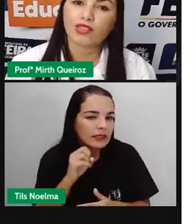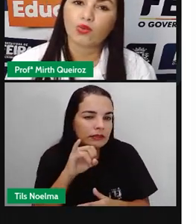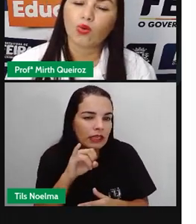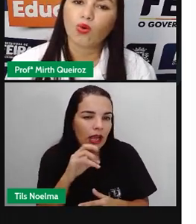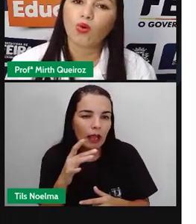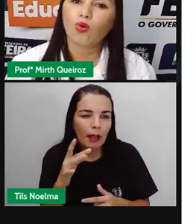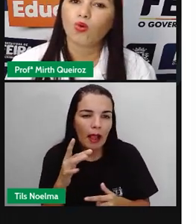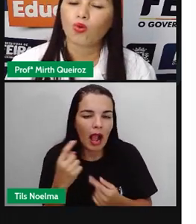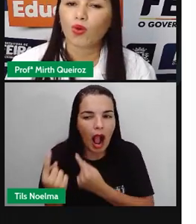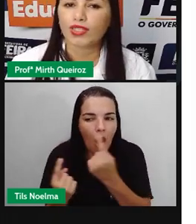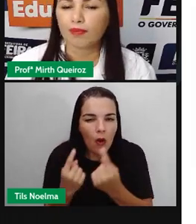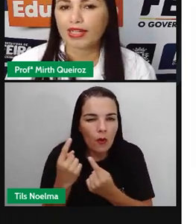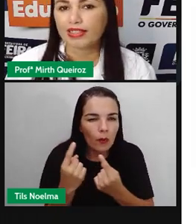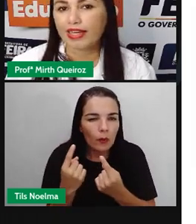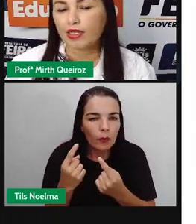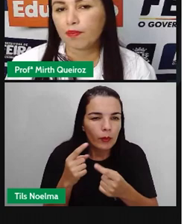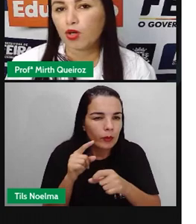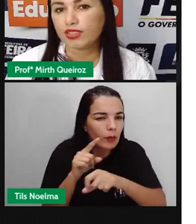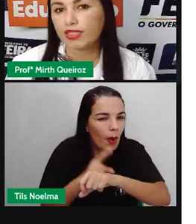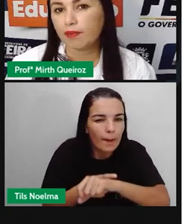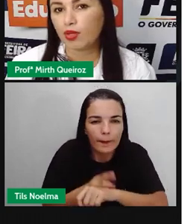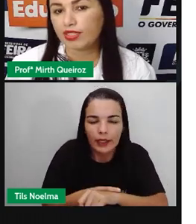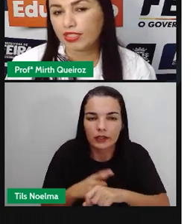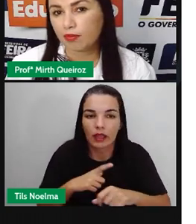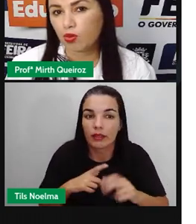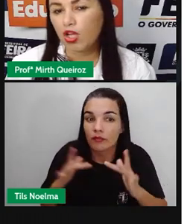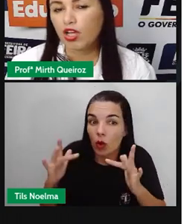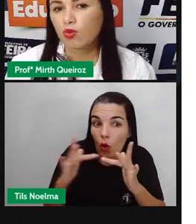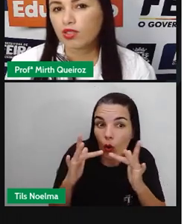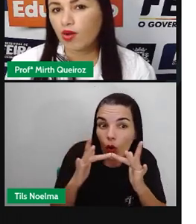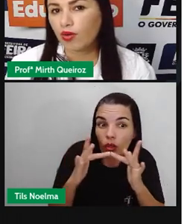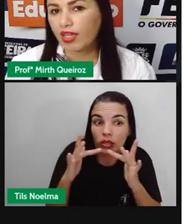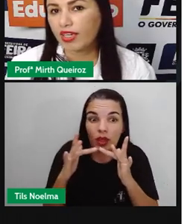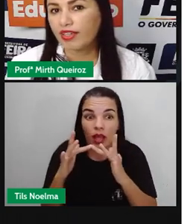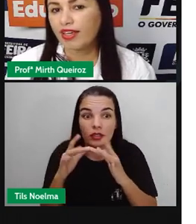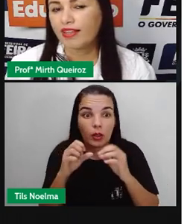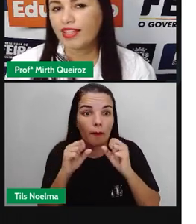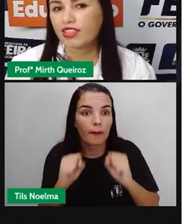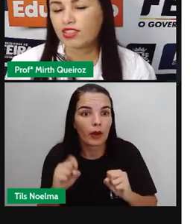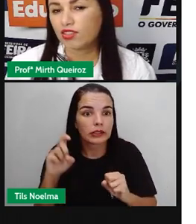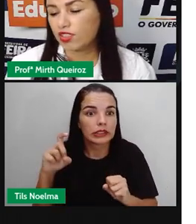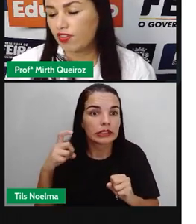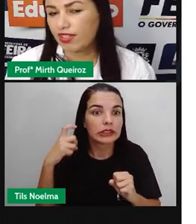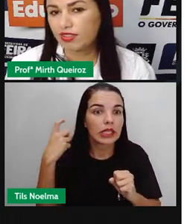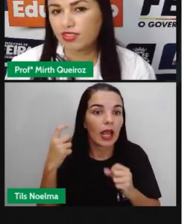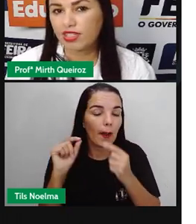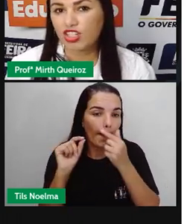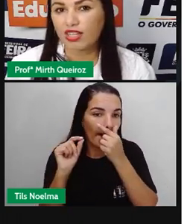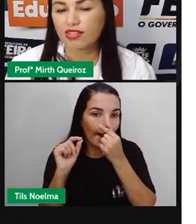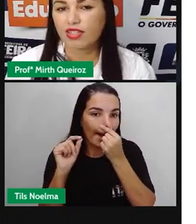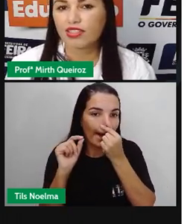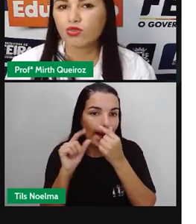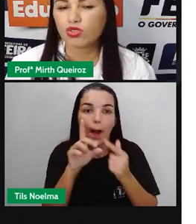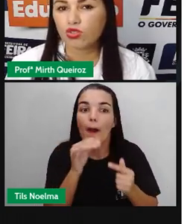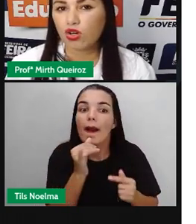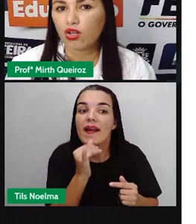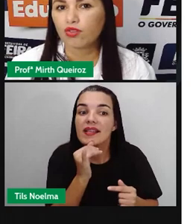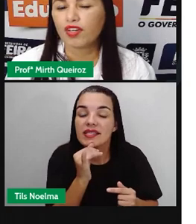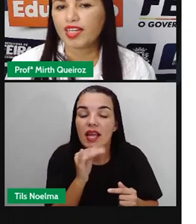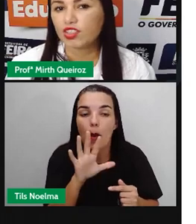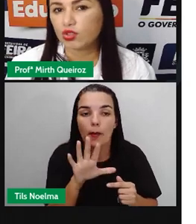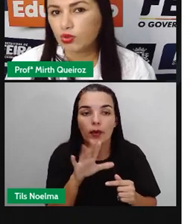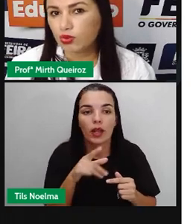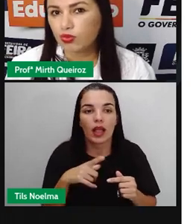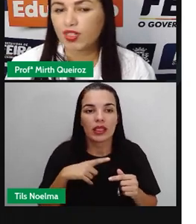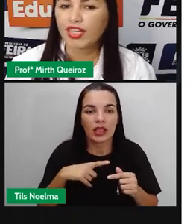momento em contato com o essa bactéria que pode ser por exemplo quando alguém deixe suas peças e objetos ali